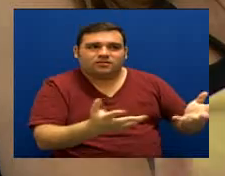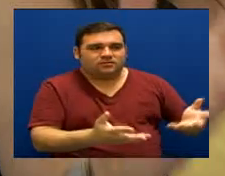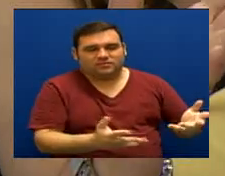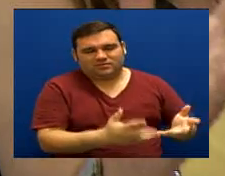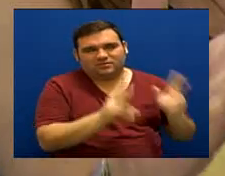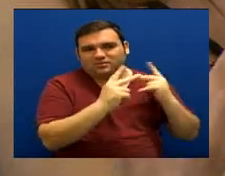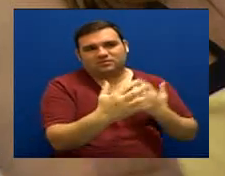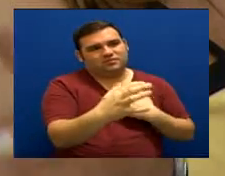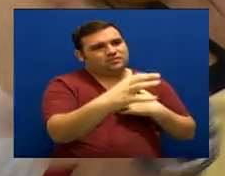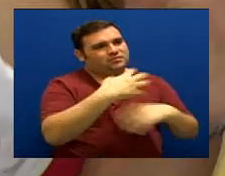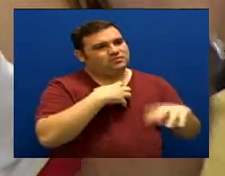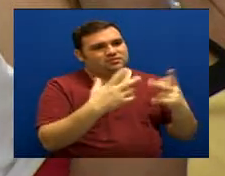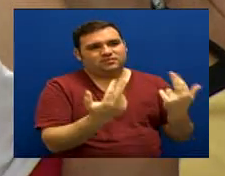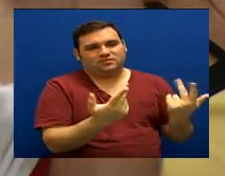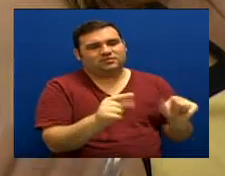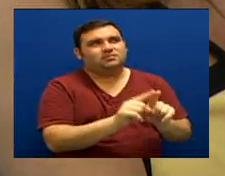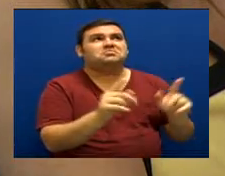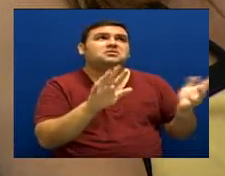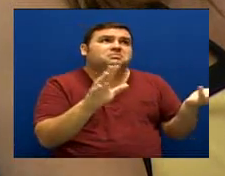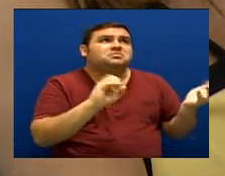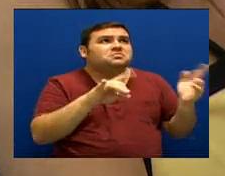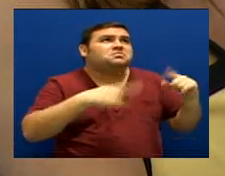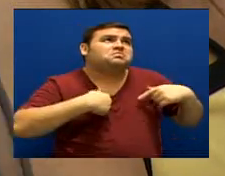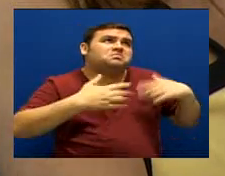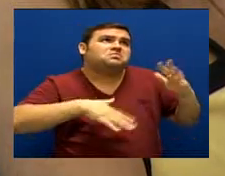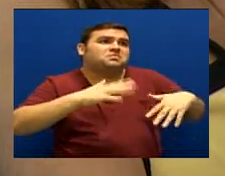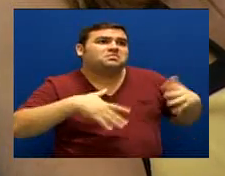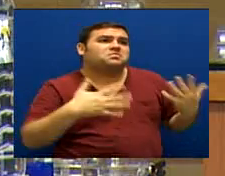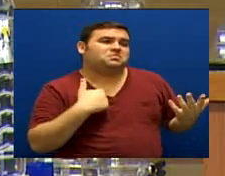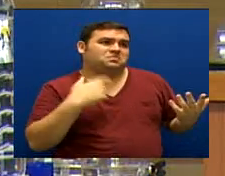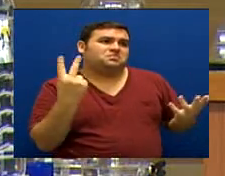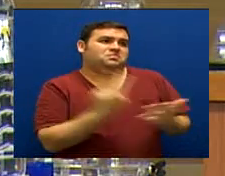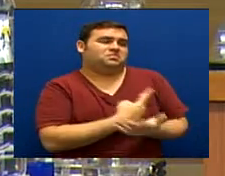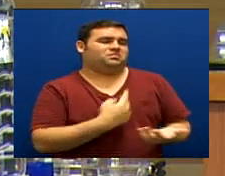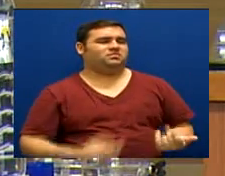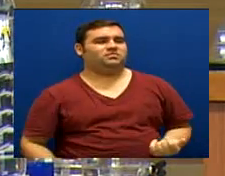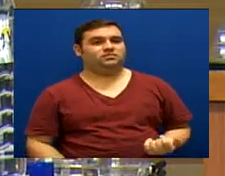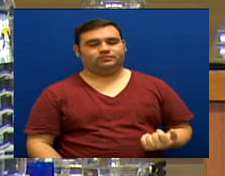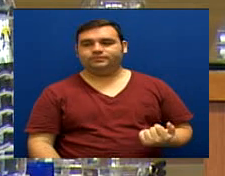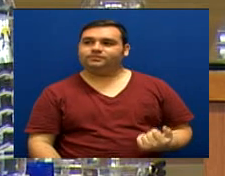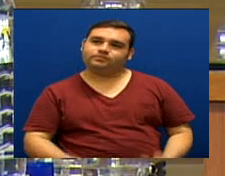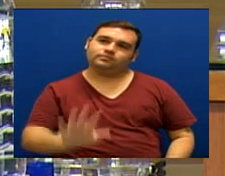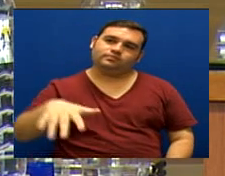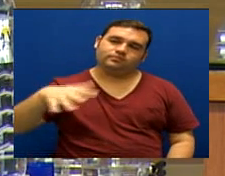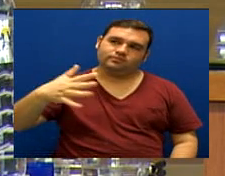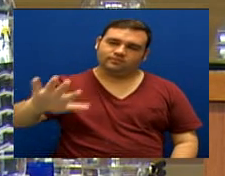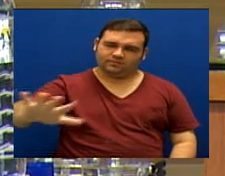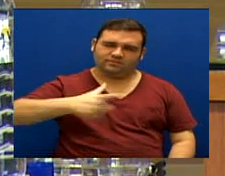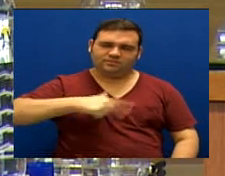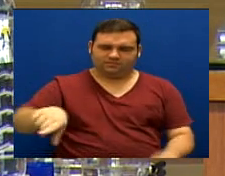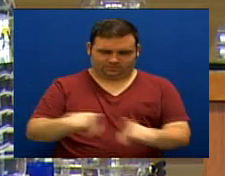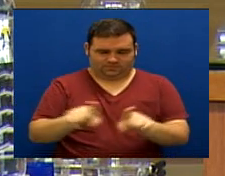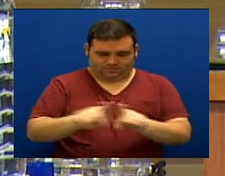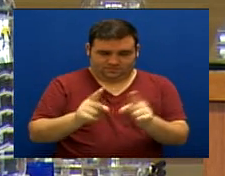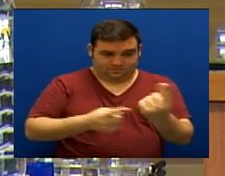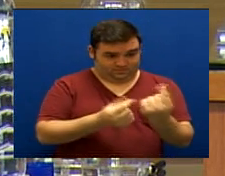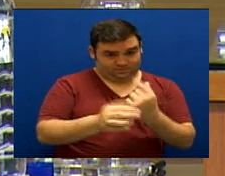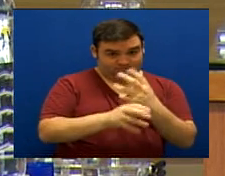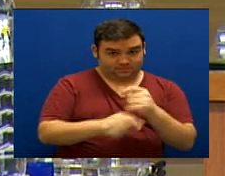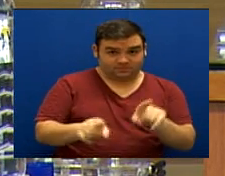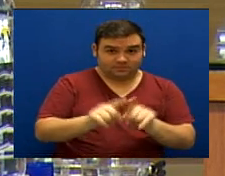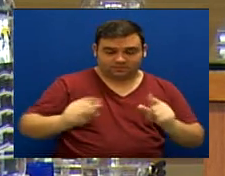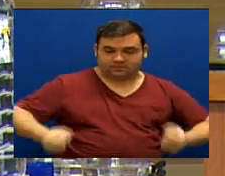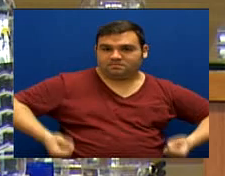é o meu sentimento deus queira que seja poderá é a questão nesse sentido que é veja a receita ea despesa